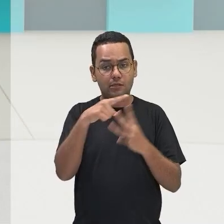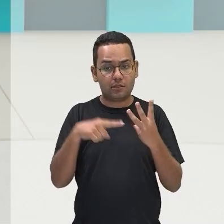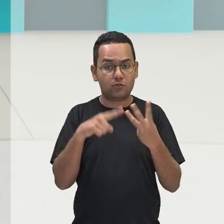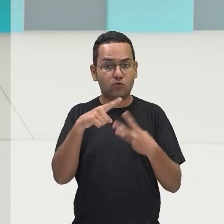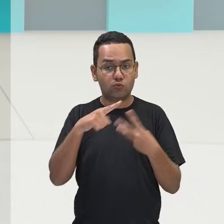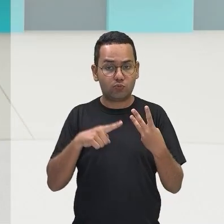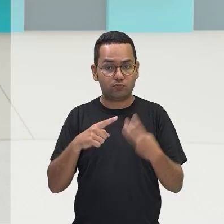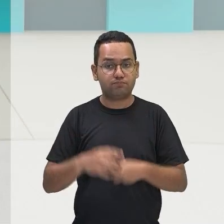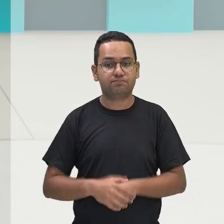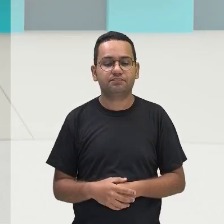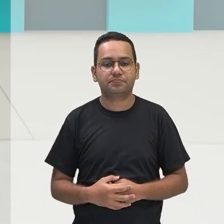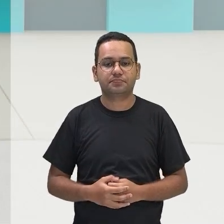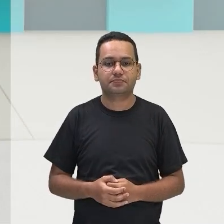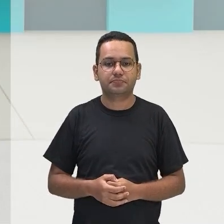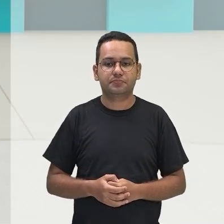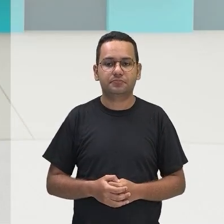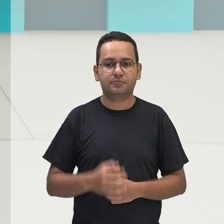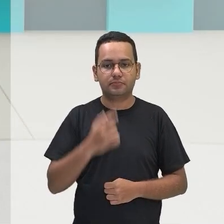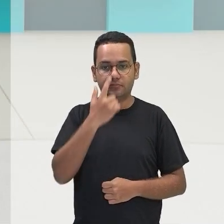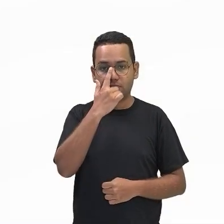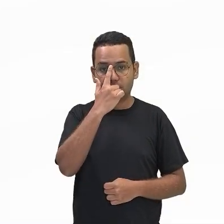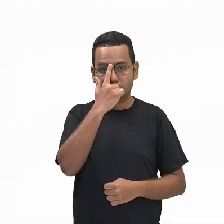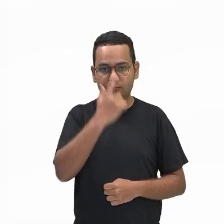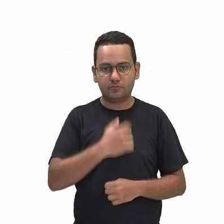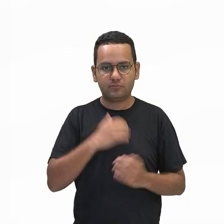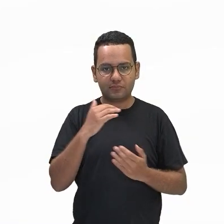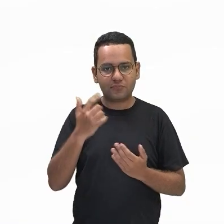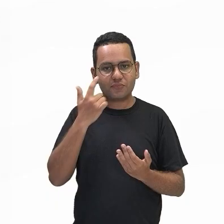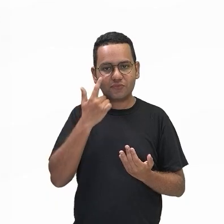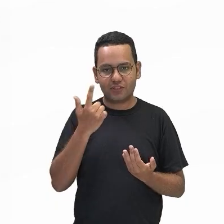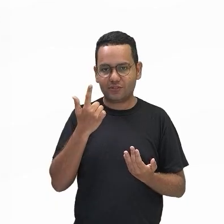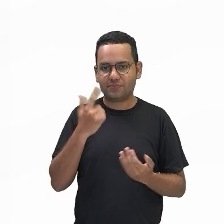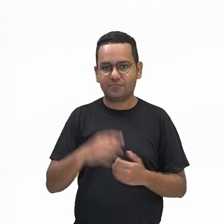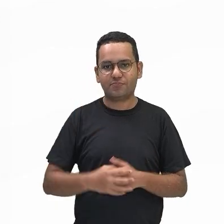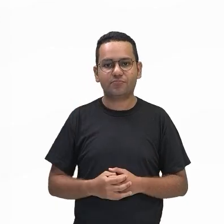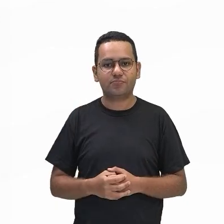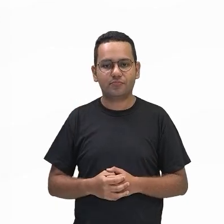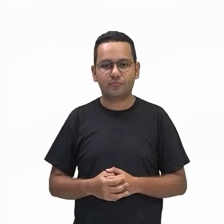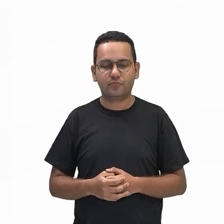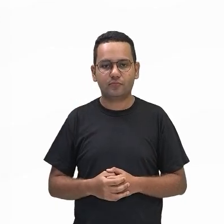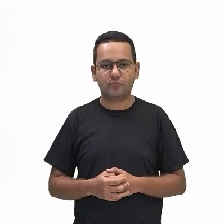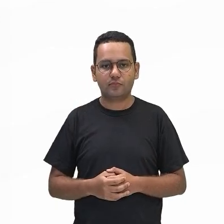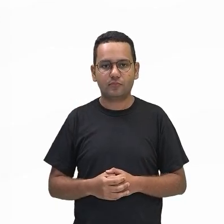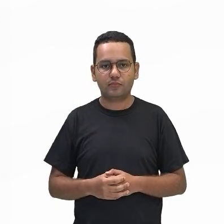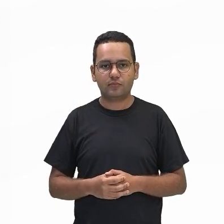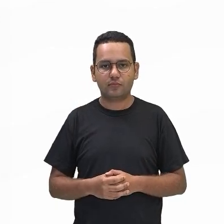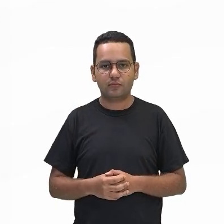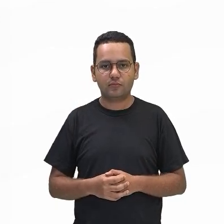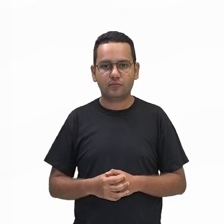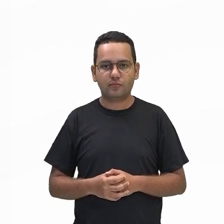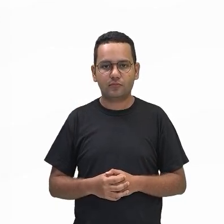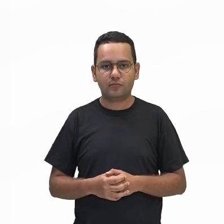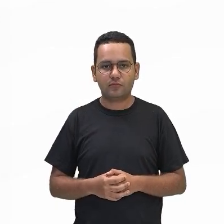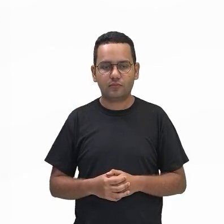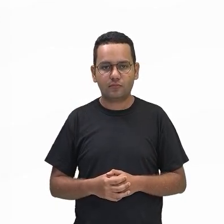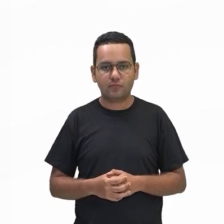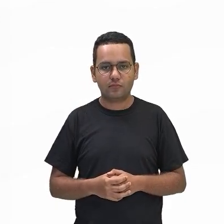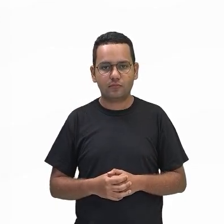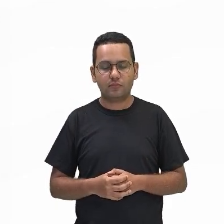componentes, beleza? Agora vamos ver uma imagem bacana aí, ó. Vocês vão ver aí o sistema circulatório de uma